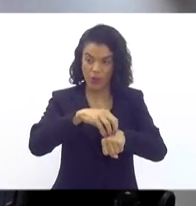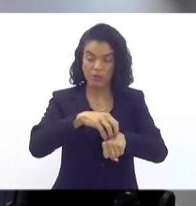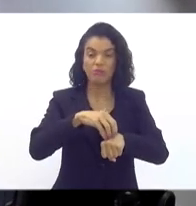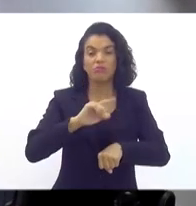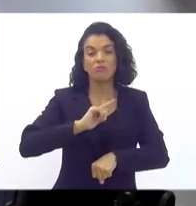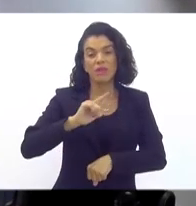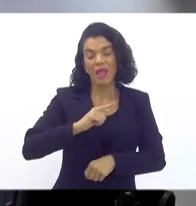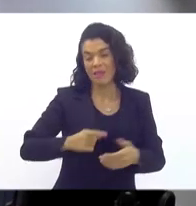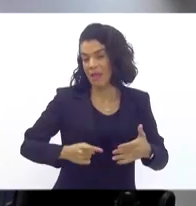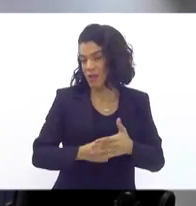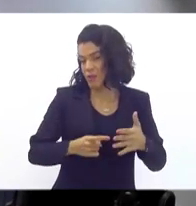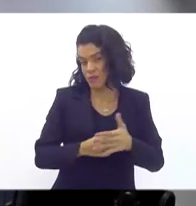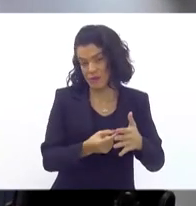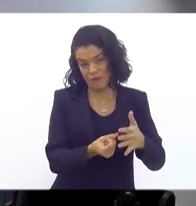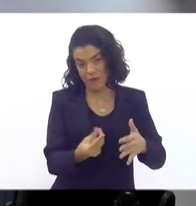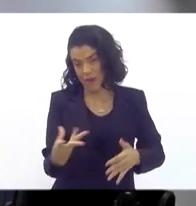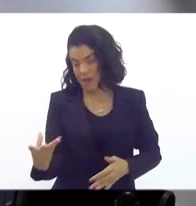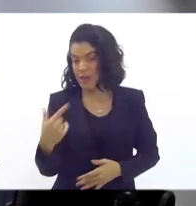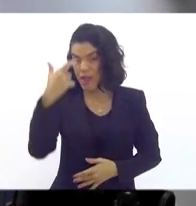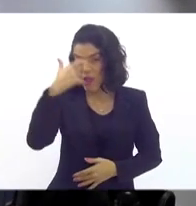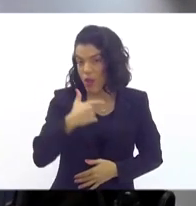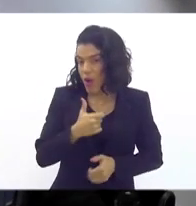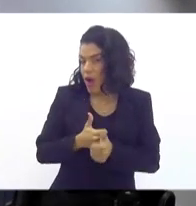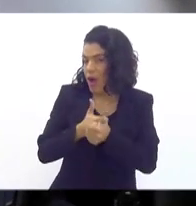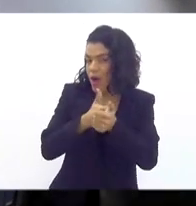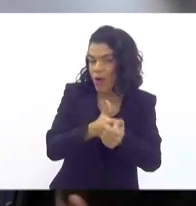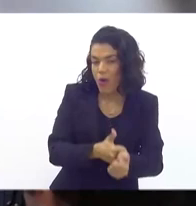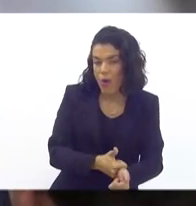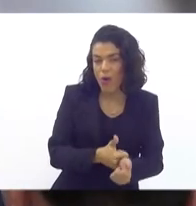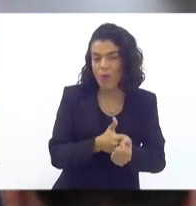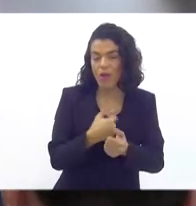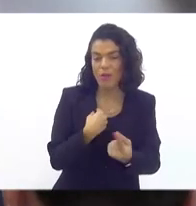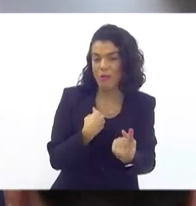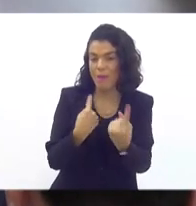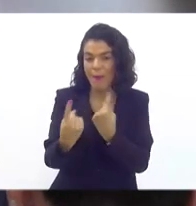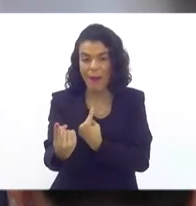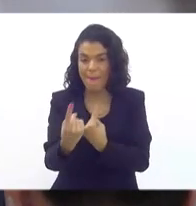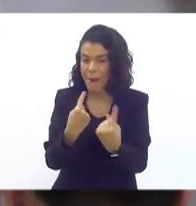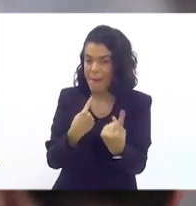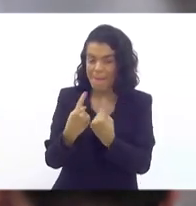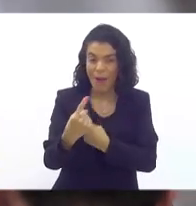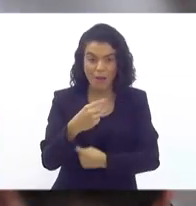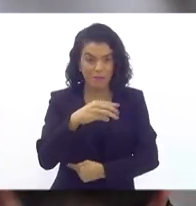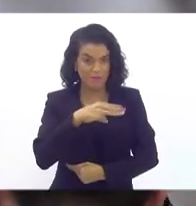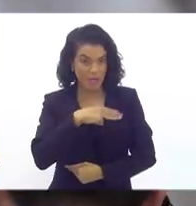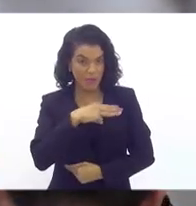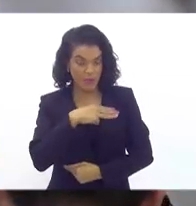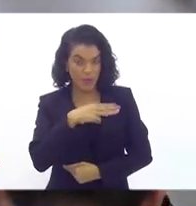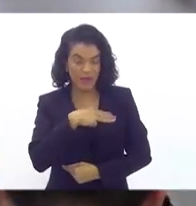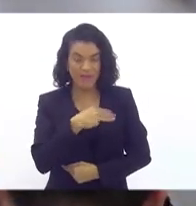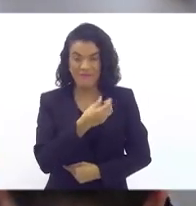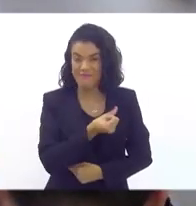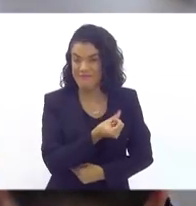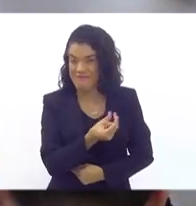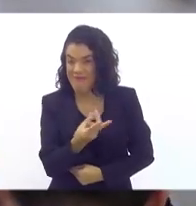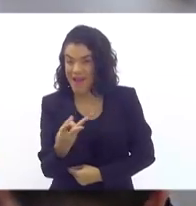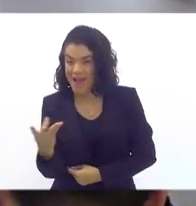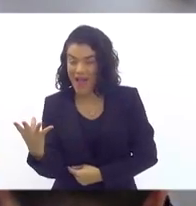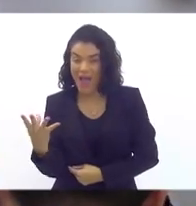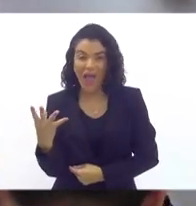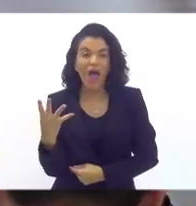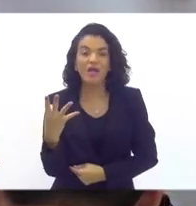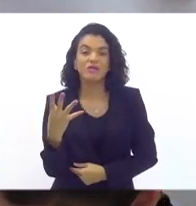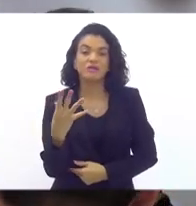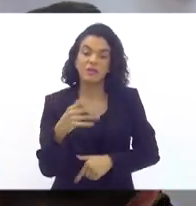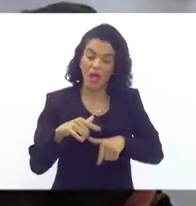denúncias nesse sentido eu tenho acompanhado no meu ir e vir para Madureira diversas operações